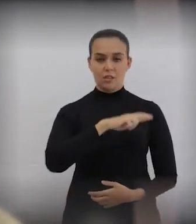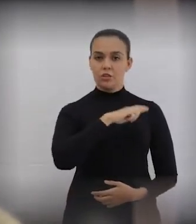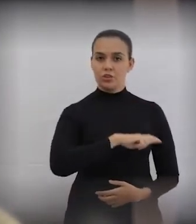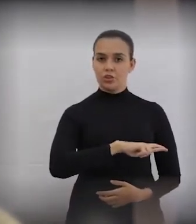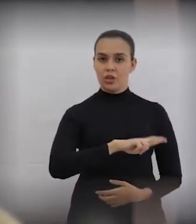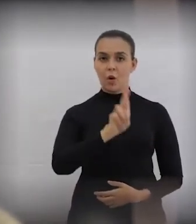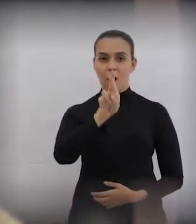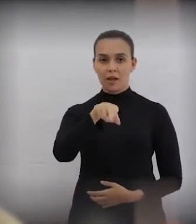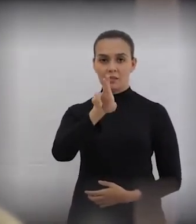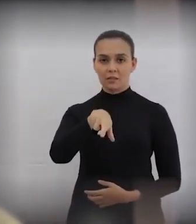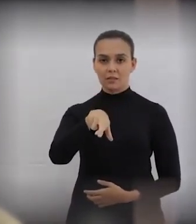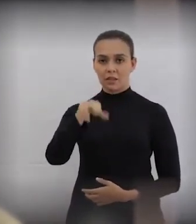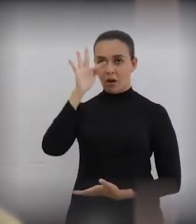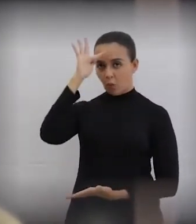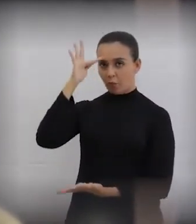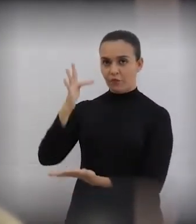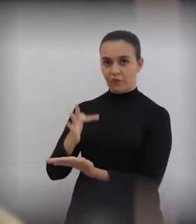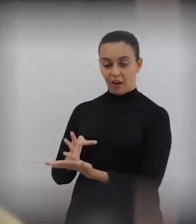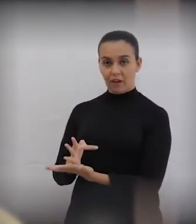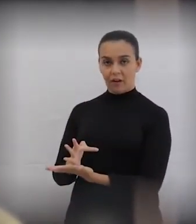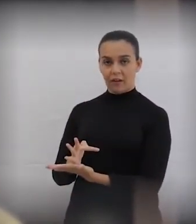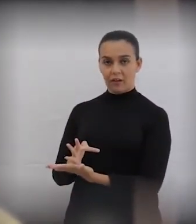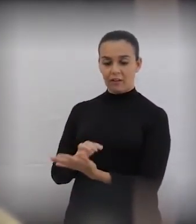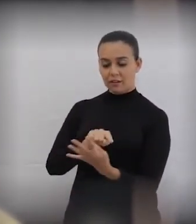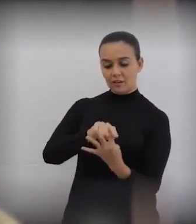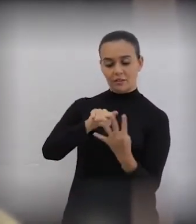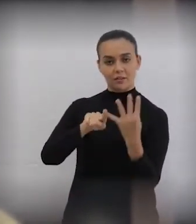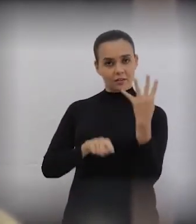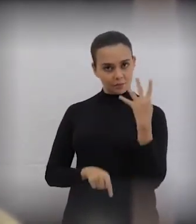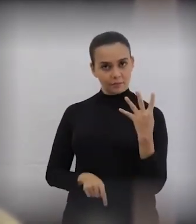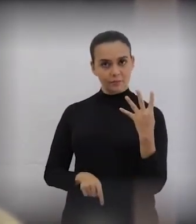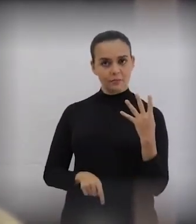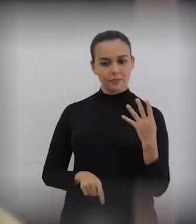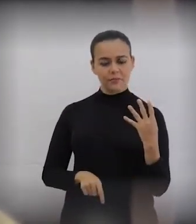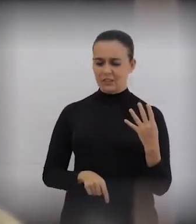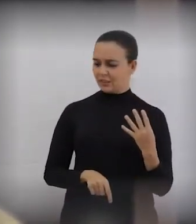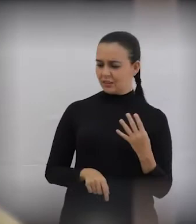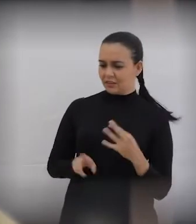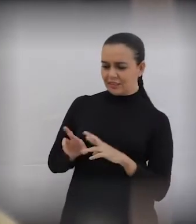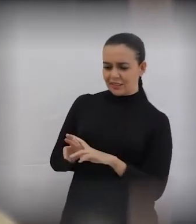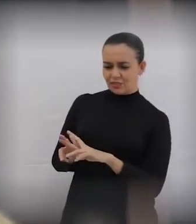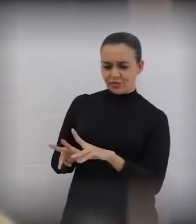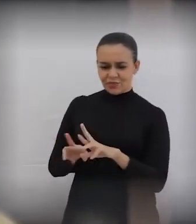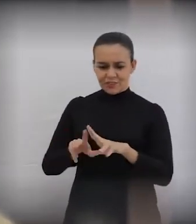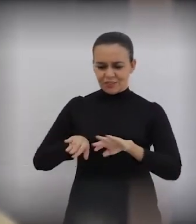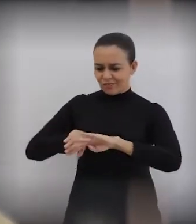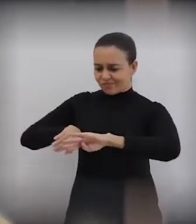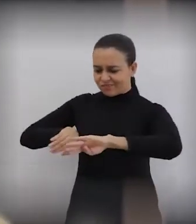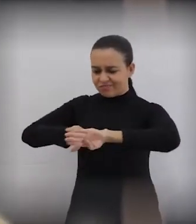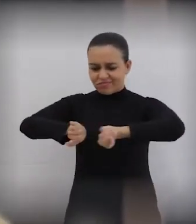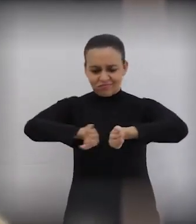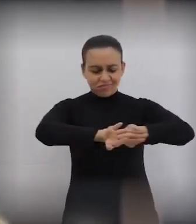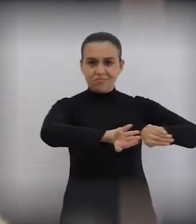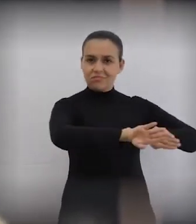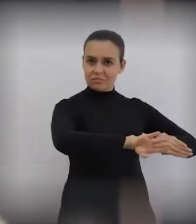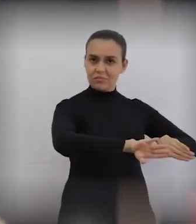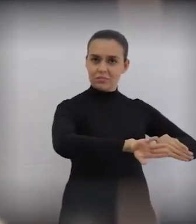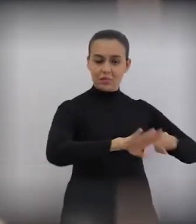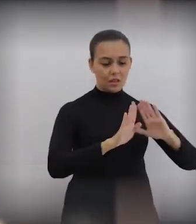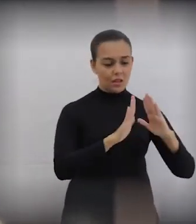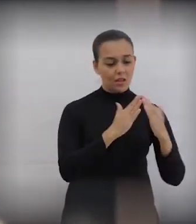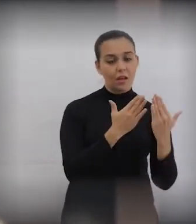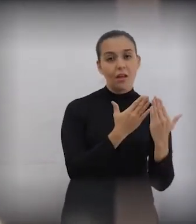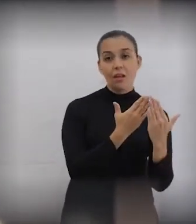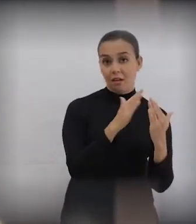religião, razão e fé, e essa quebra, por exemplo, com a separação entre a igreja